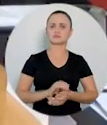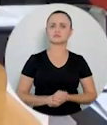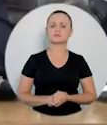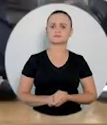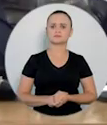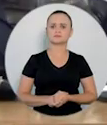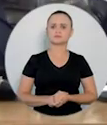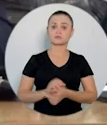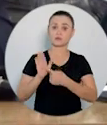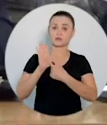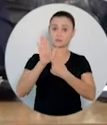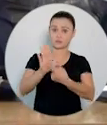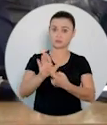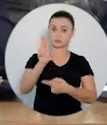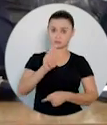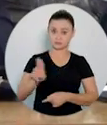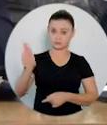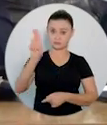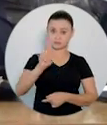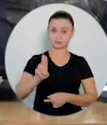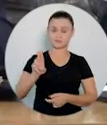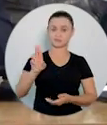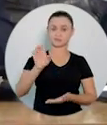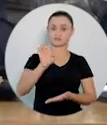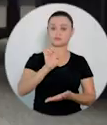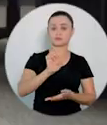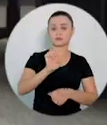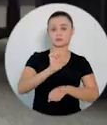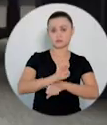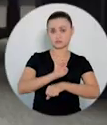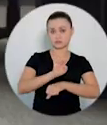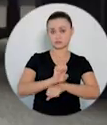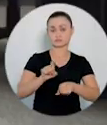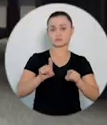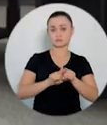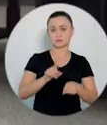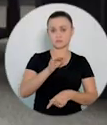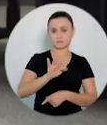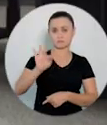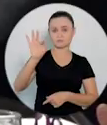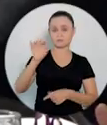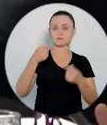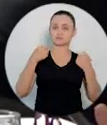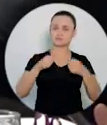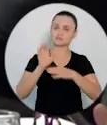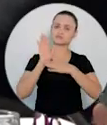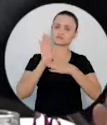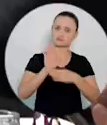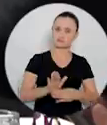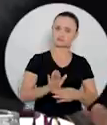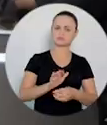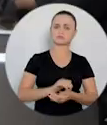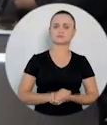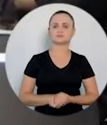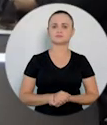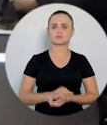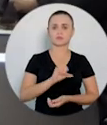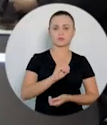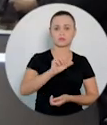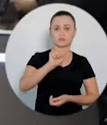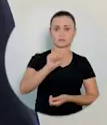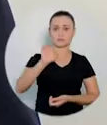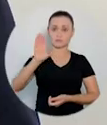pela comissão revela que as universidades estaduais e federais precisam de apoio e a OAB vem atuando